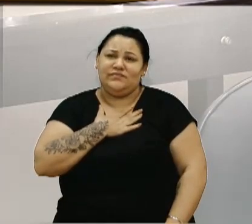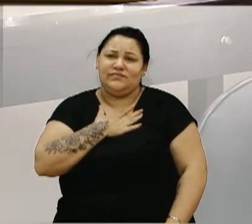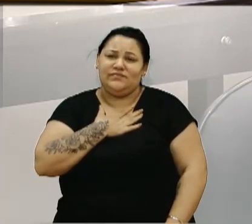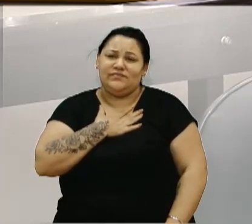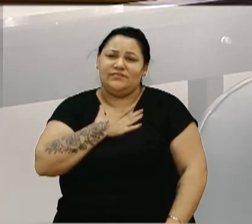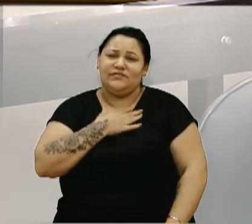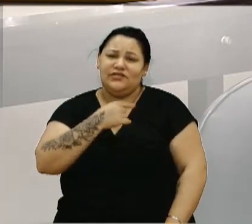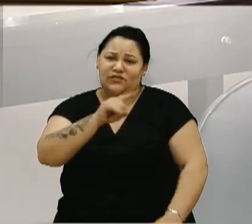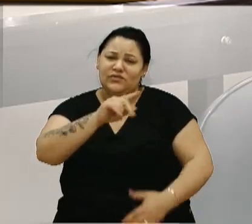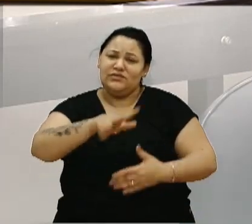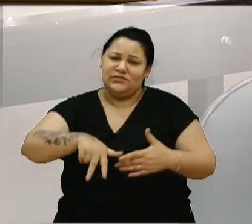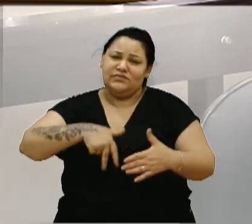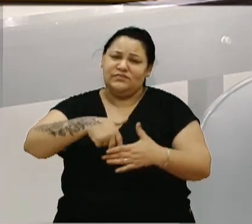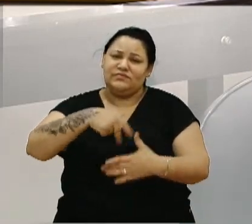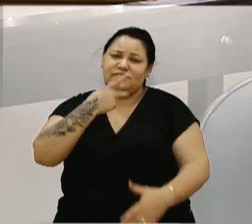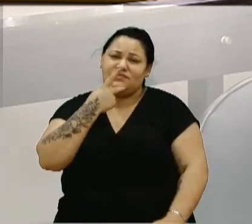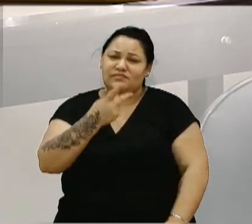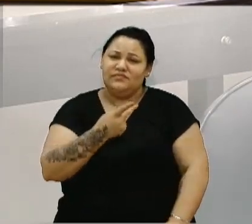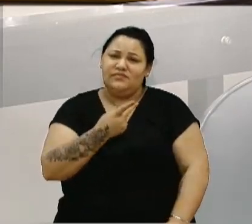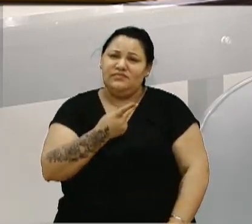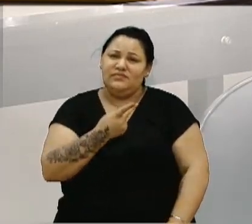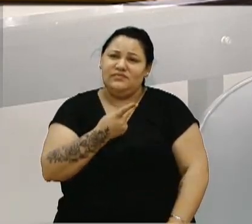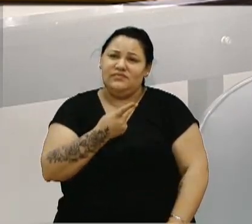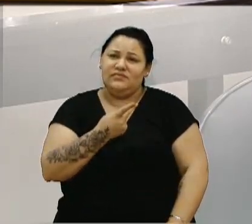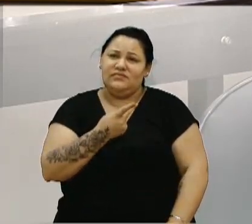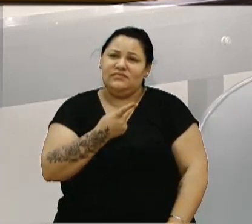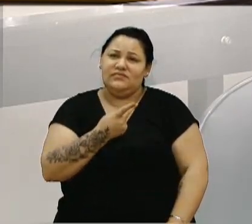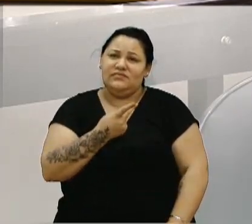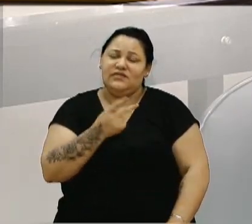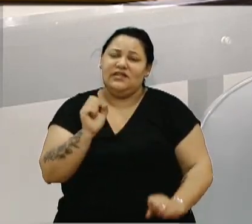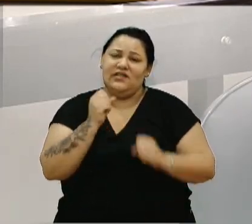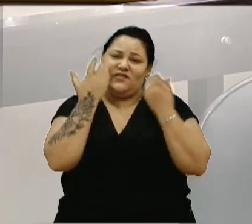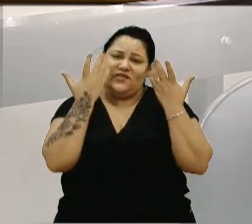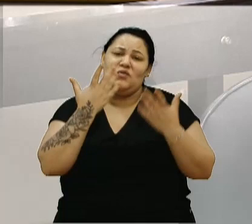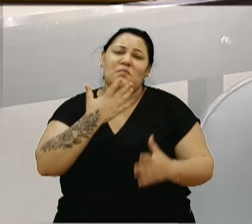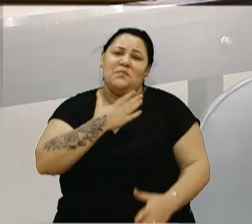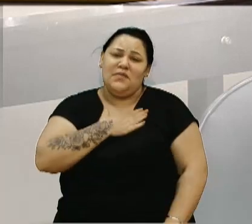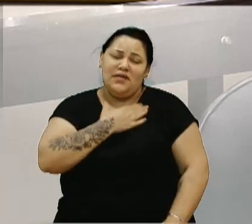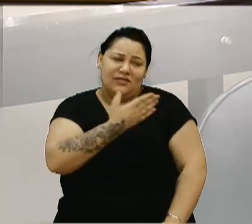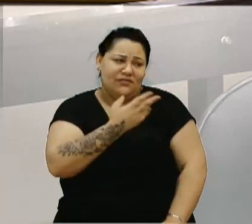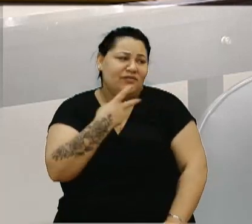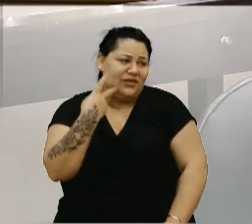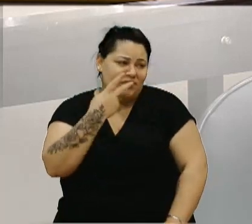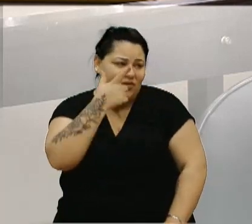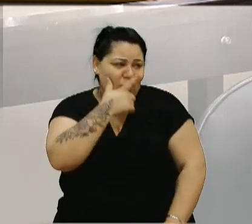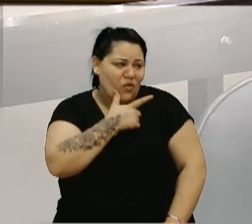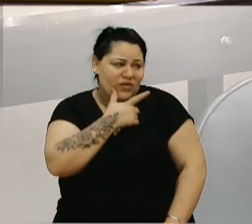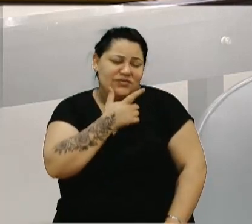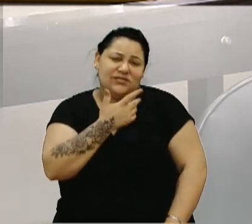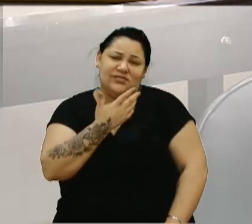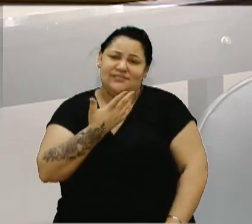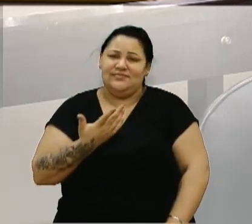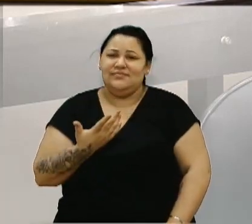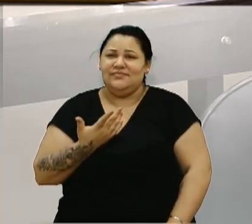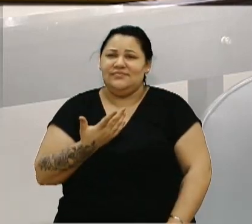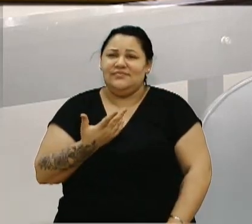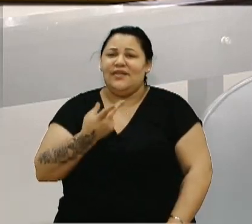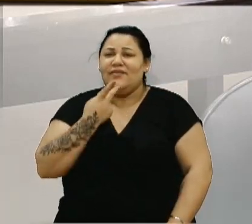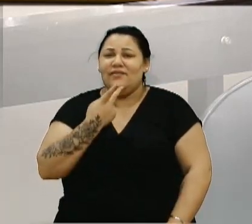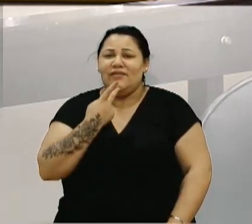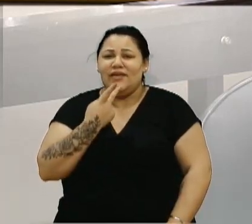ali na tribuna falar, de colegas meus, eventos meus, vereador Lucas, batendo em